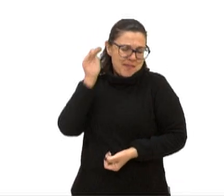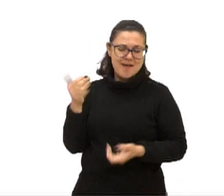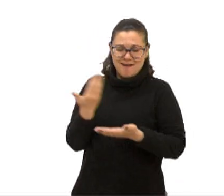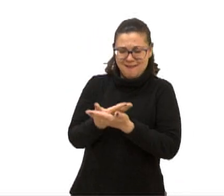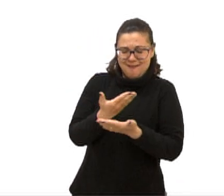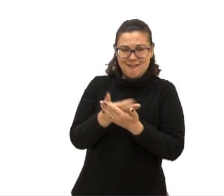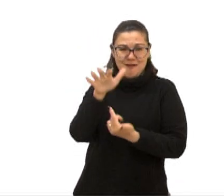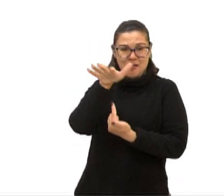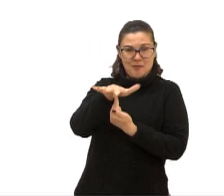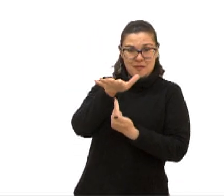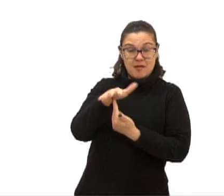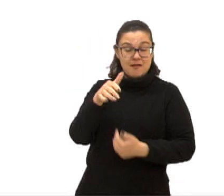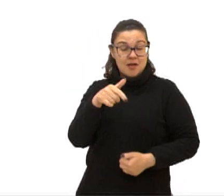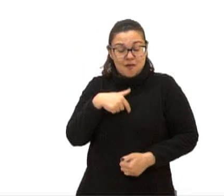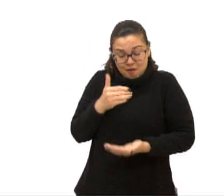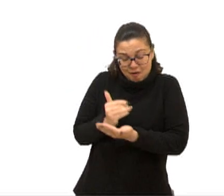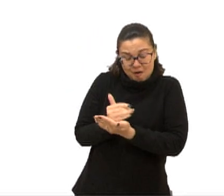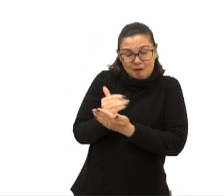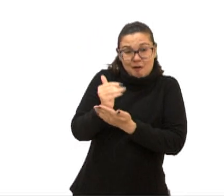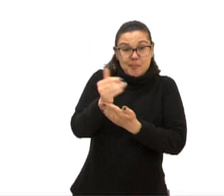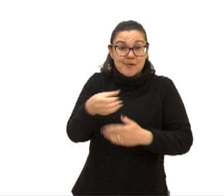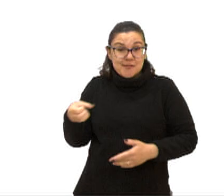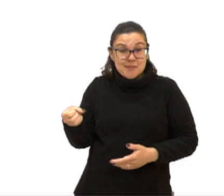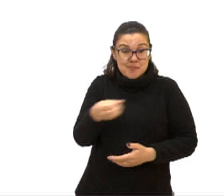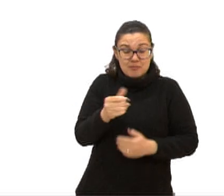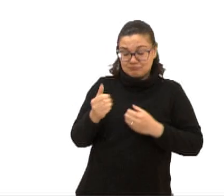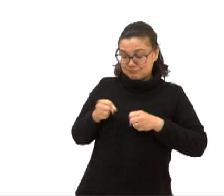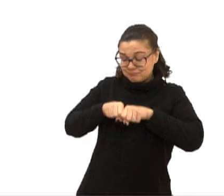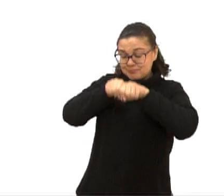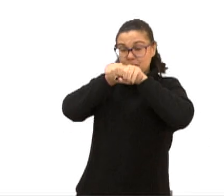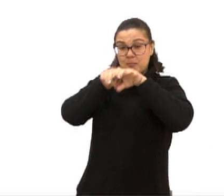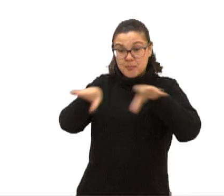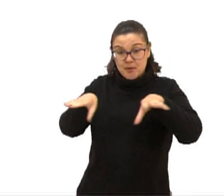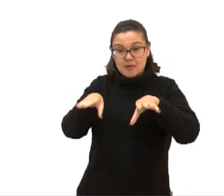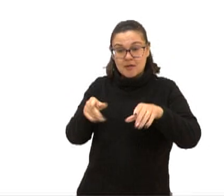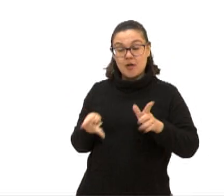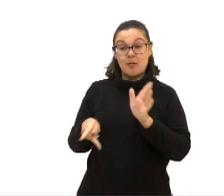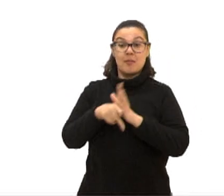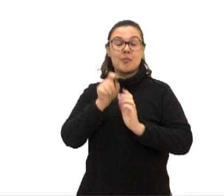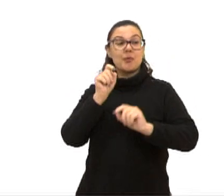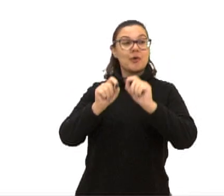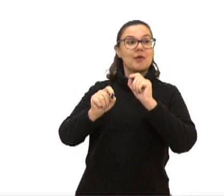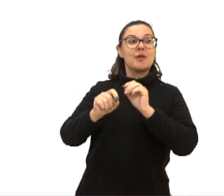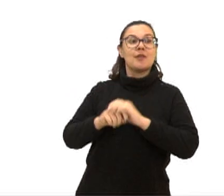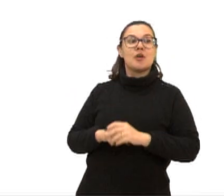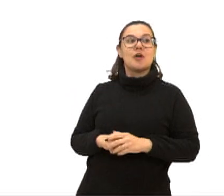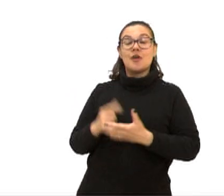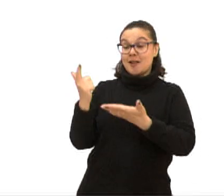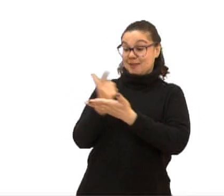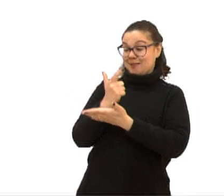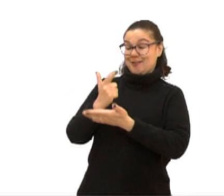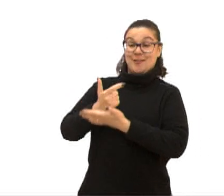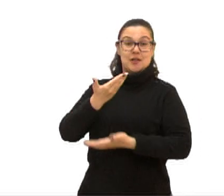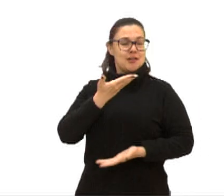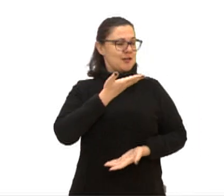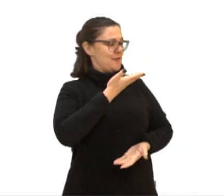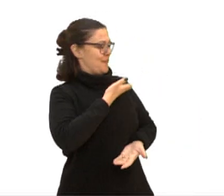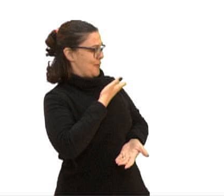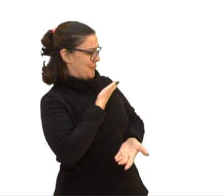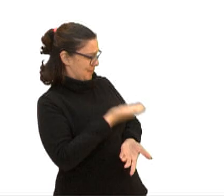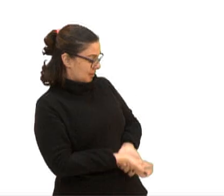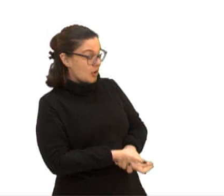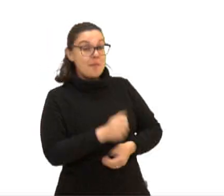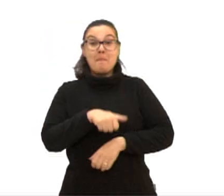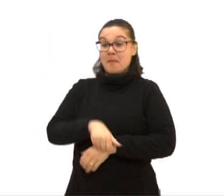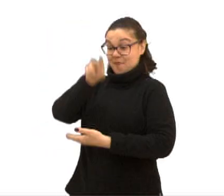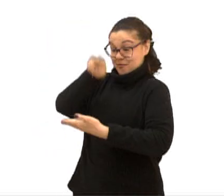Aula Paraná. Começamos mais uma transmissão com o oferecimento de... Livro amigo. Quanto mais